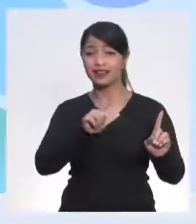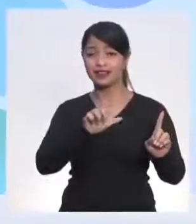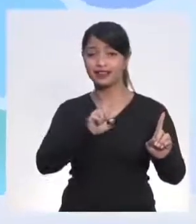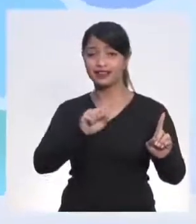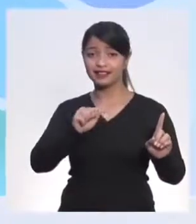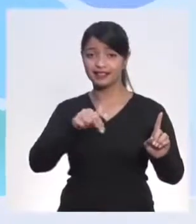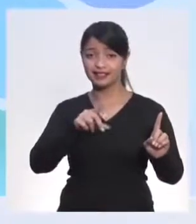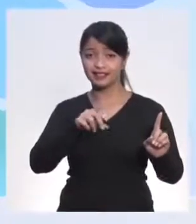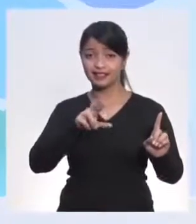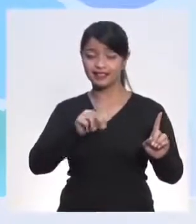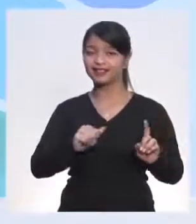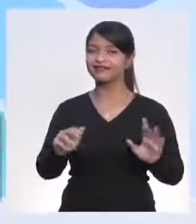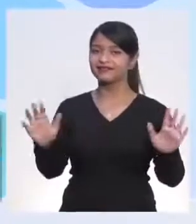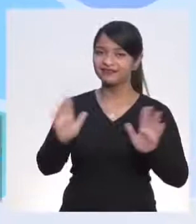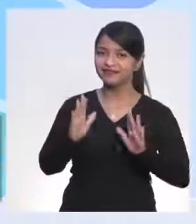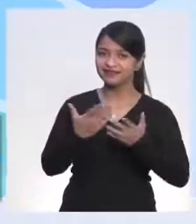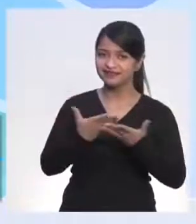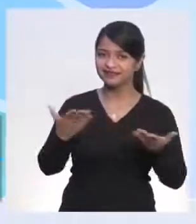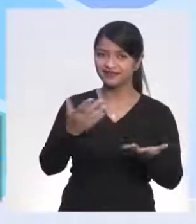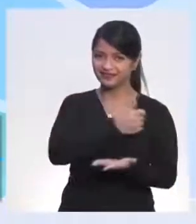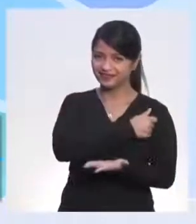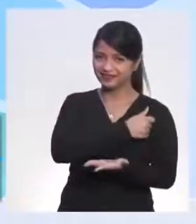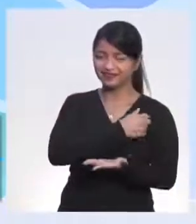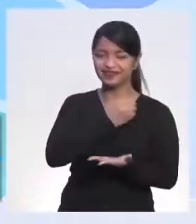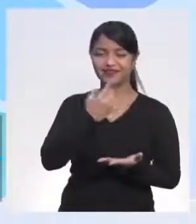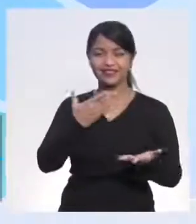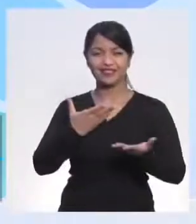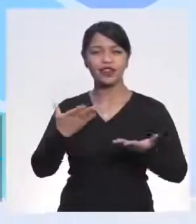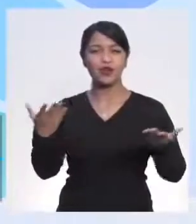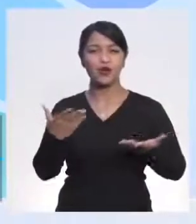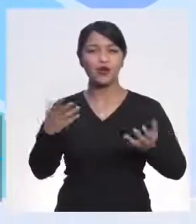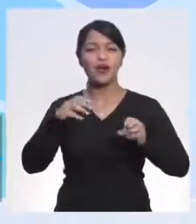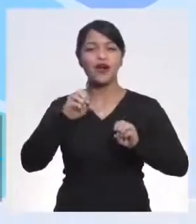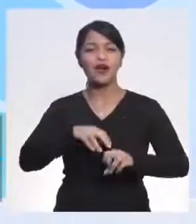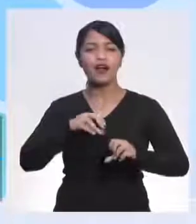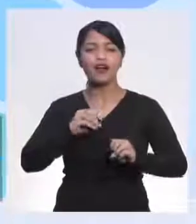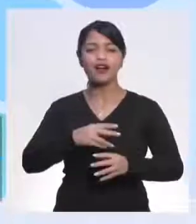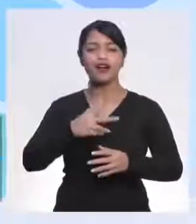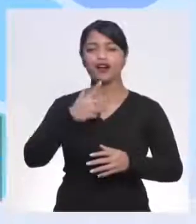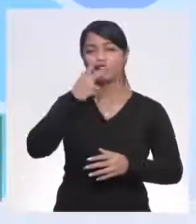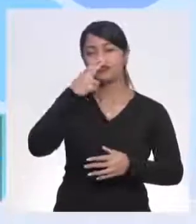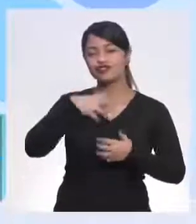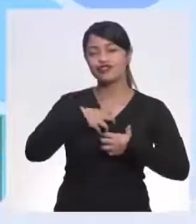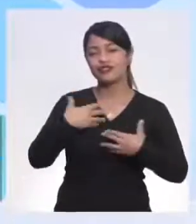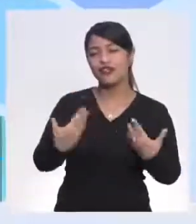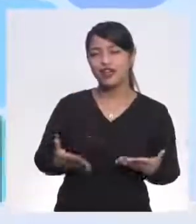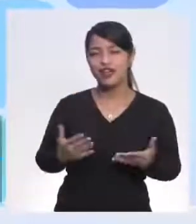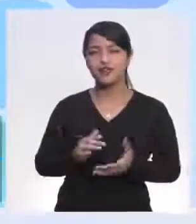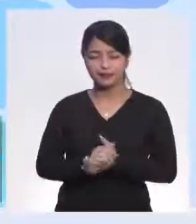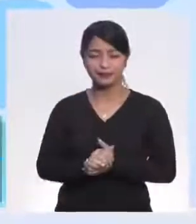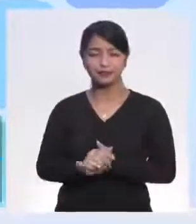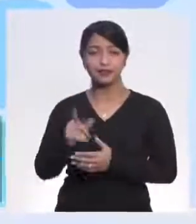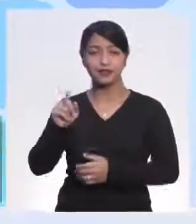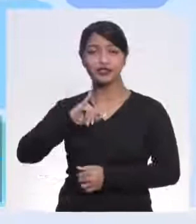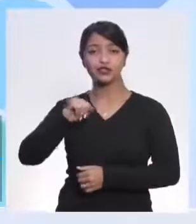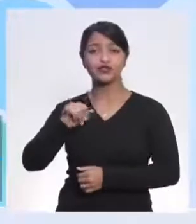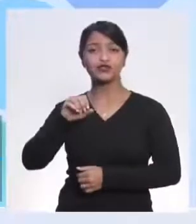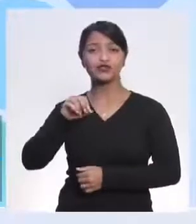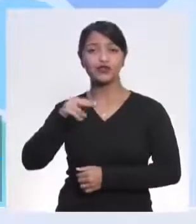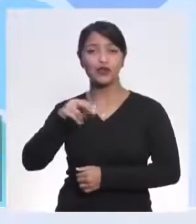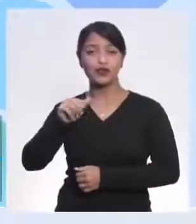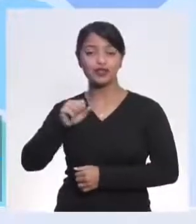alunos. Bem-vindos a esse momento que eu acho que vai ser meio descontraído. O Jonas, para variar, vai fazer um pouco de bagunça aqui, mas eu acho que